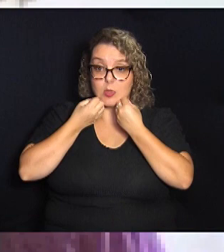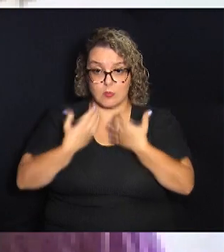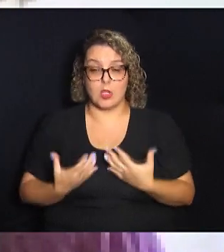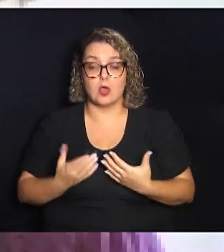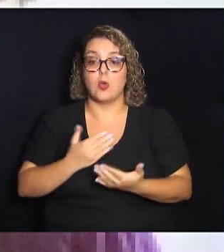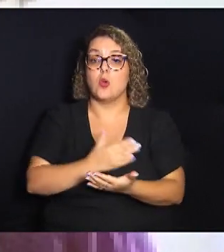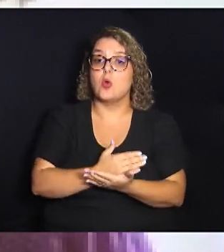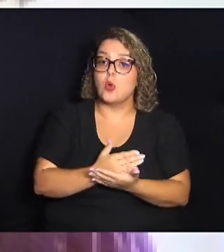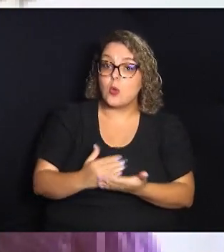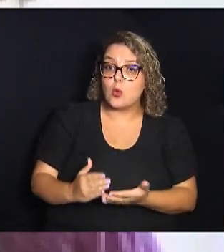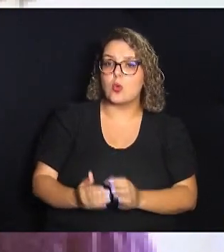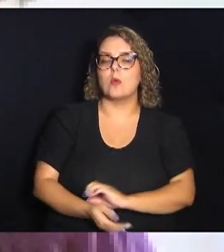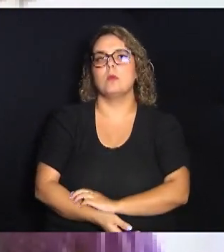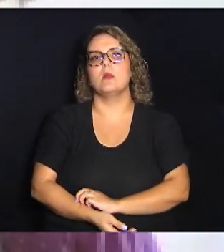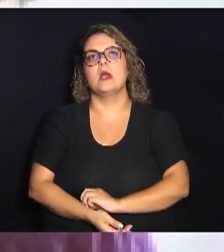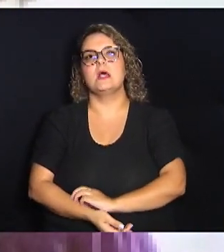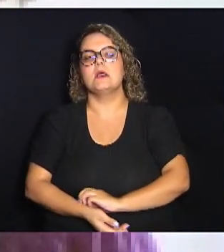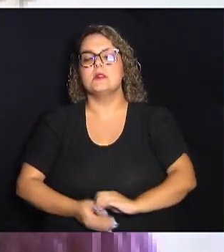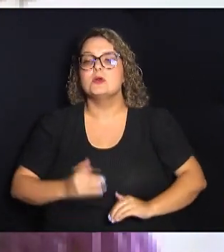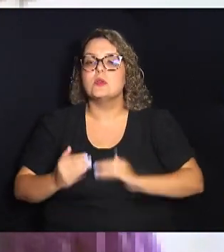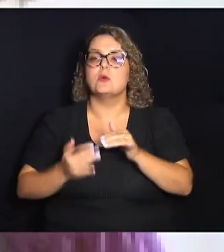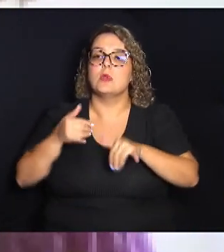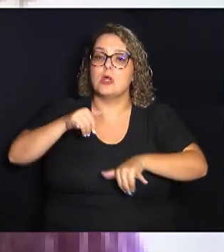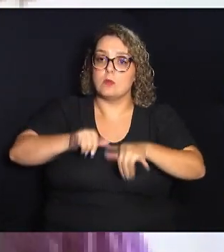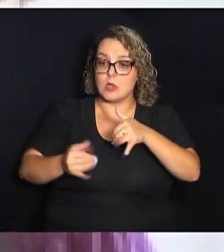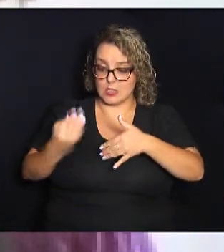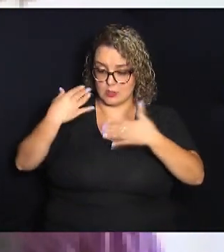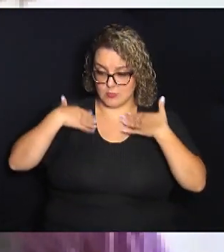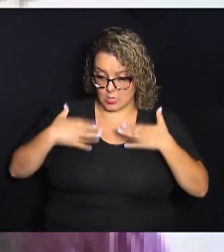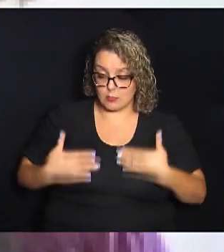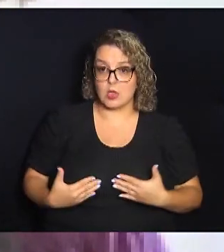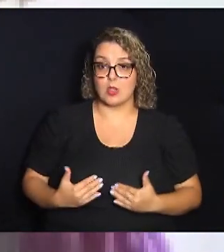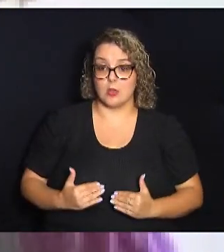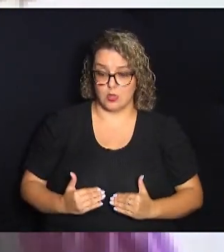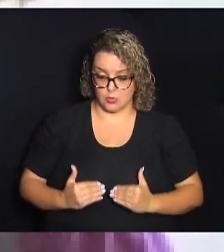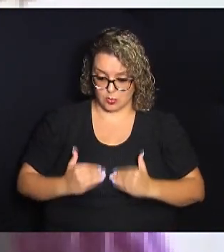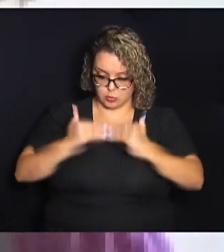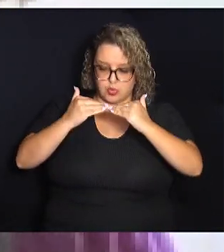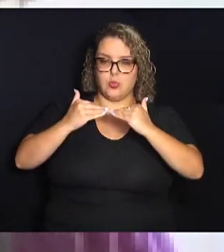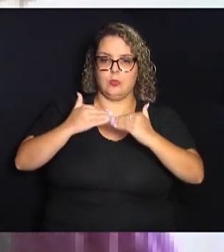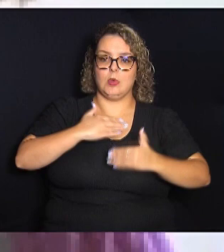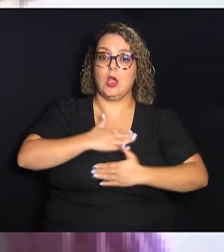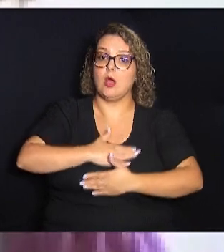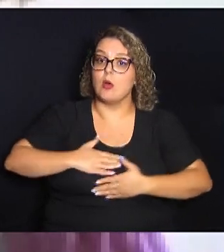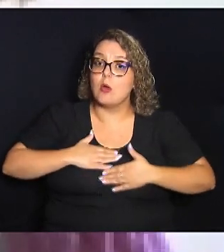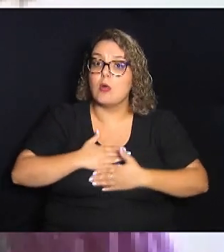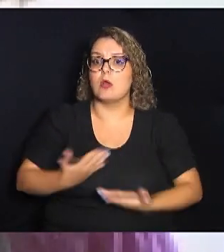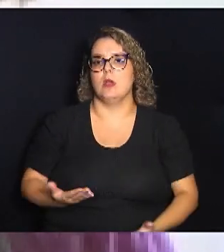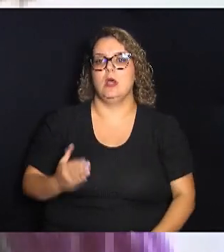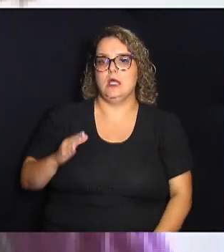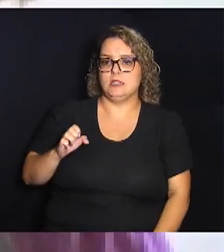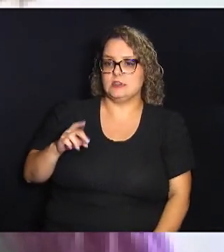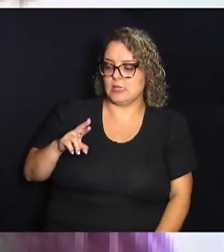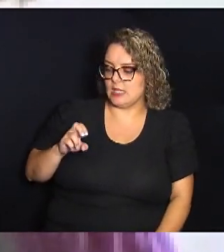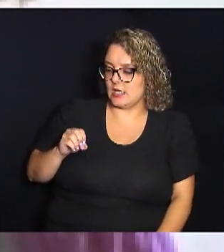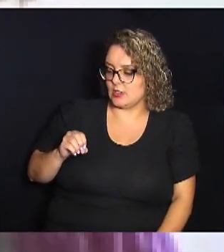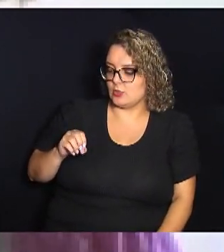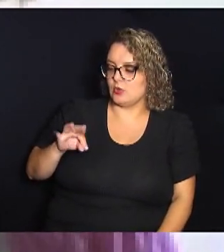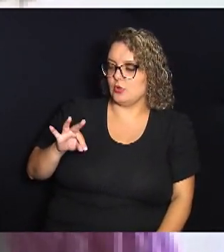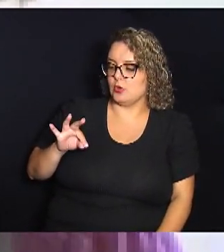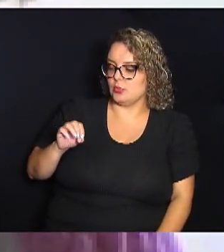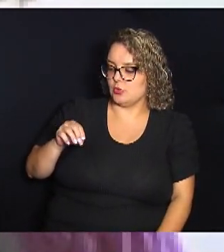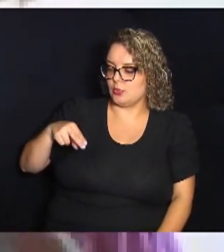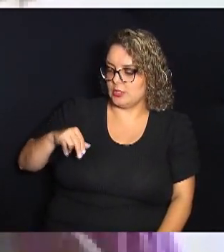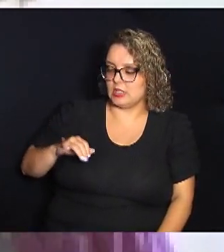começa a produzir químicos no seu corpo para elevar o seu prazer, para elevar a serotonina, a endorfina. Então, a gente não